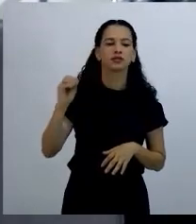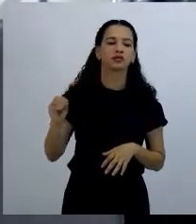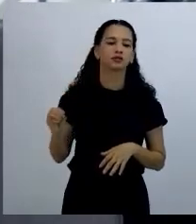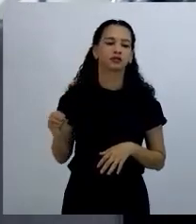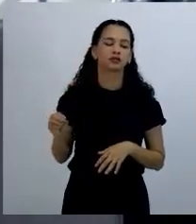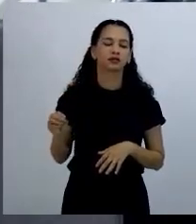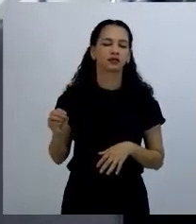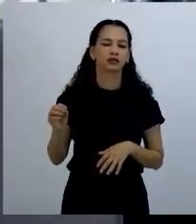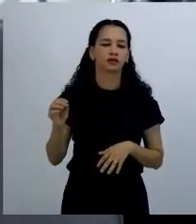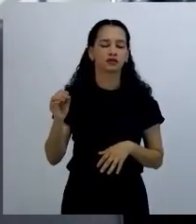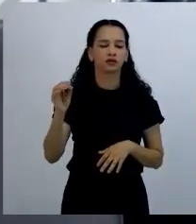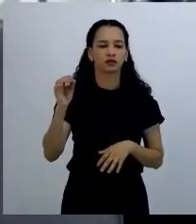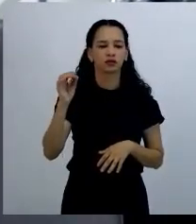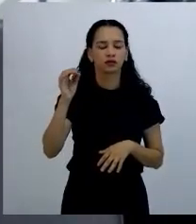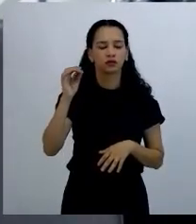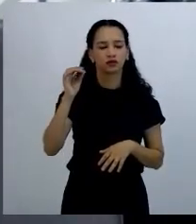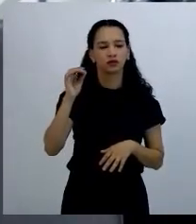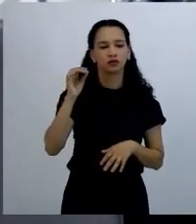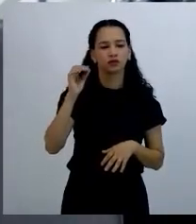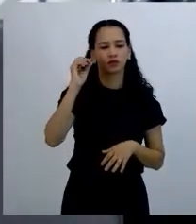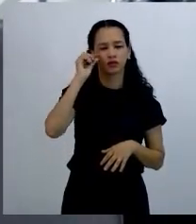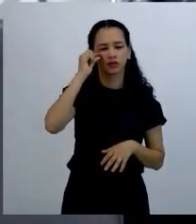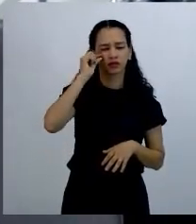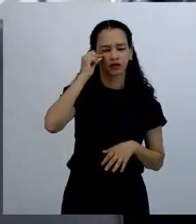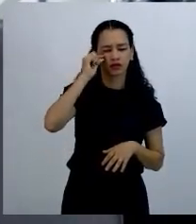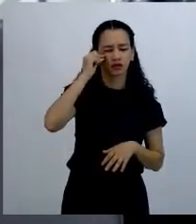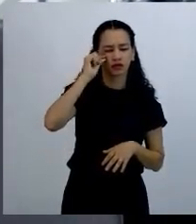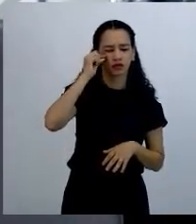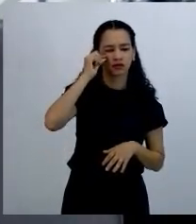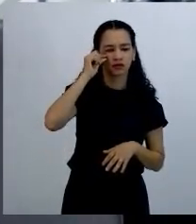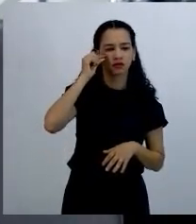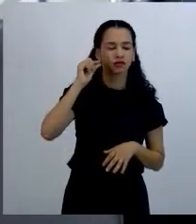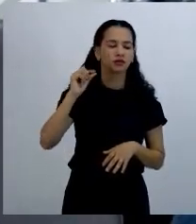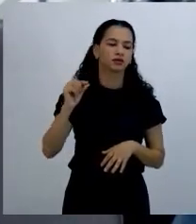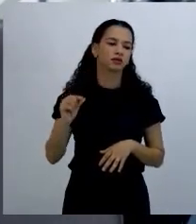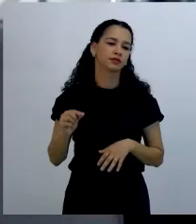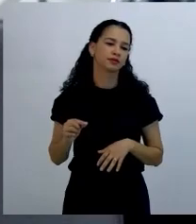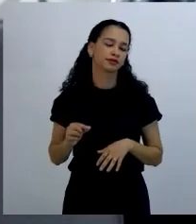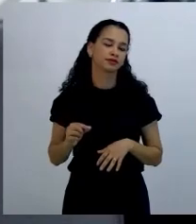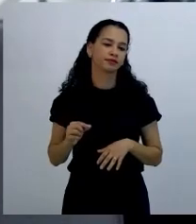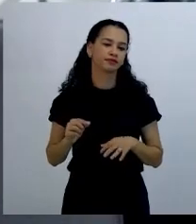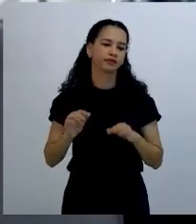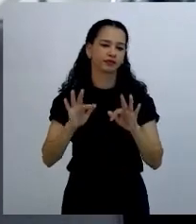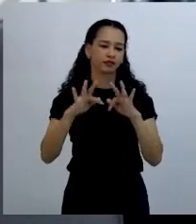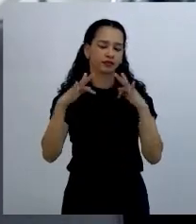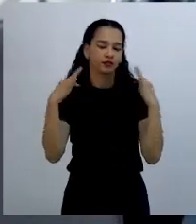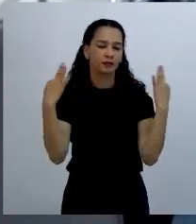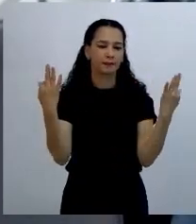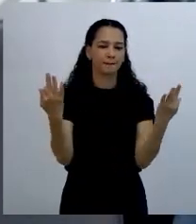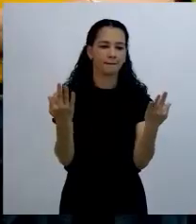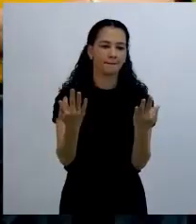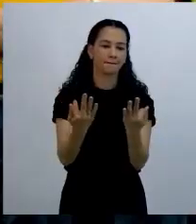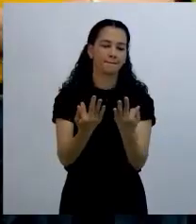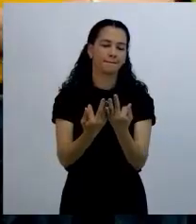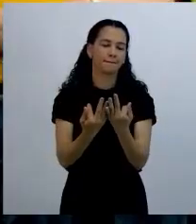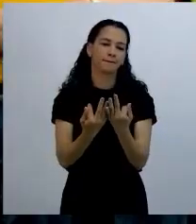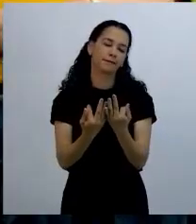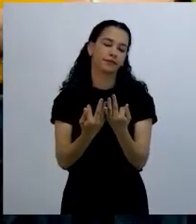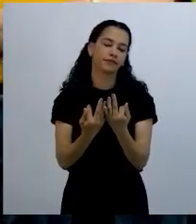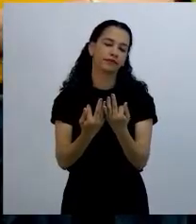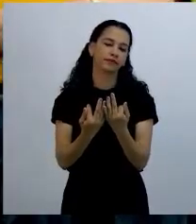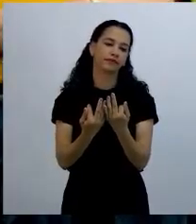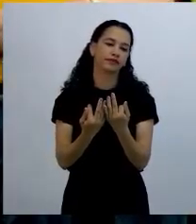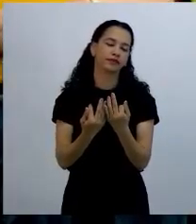nortearam a vida cristã Praticamente desapareceram tudo hoje está sobre o efeito da dúvida